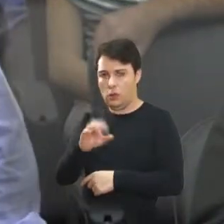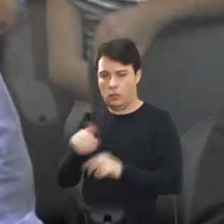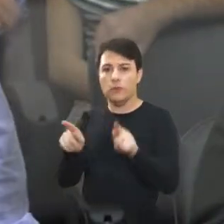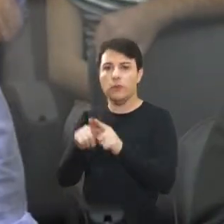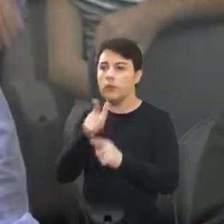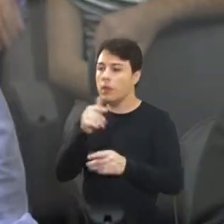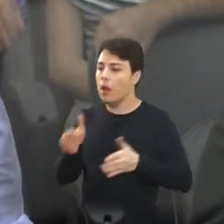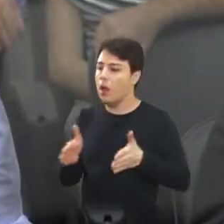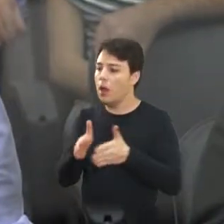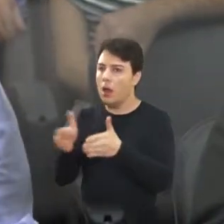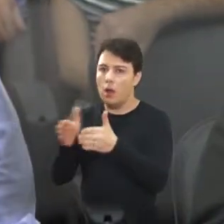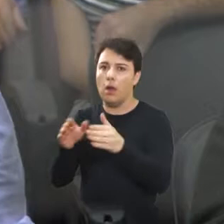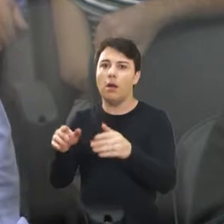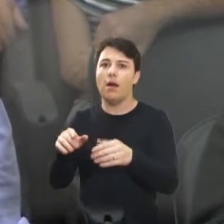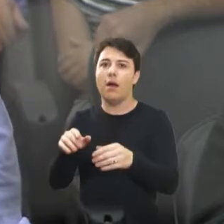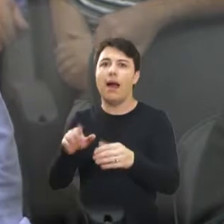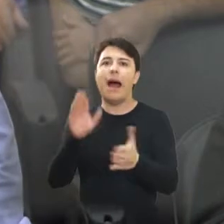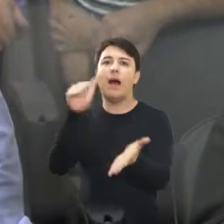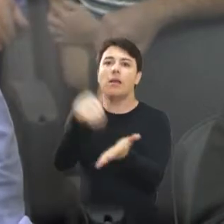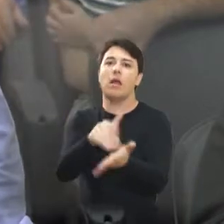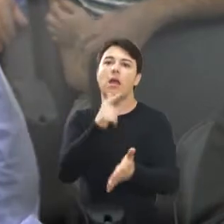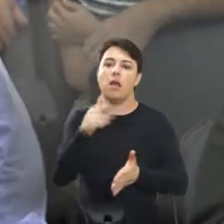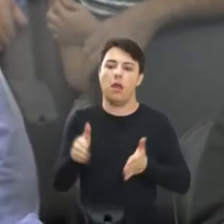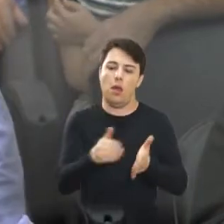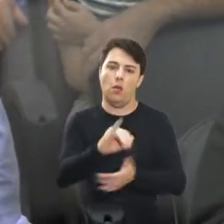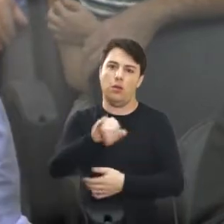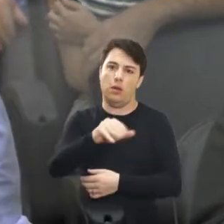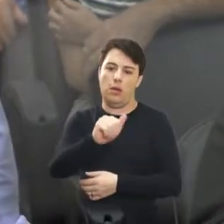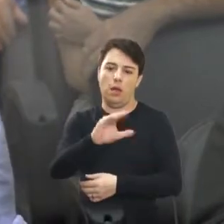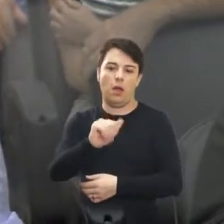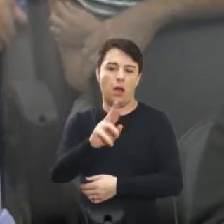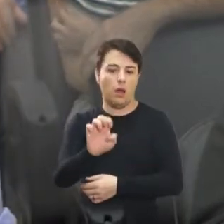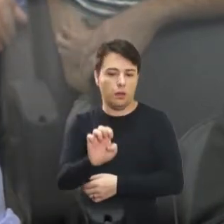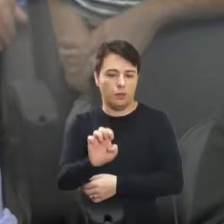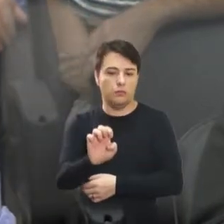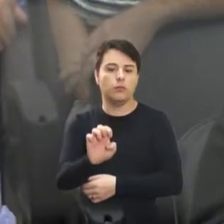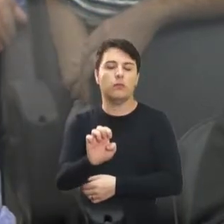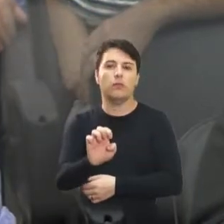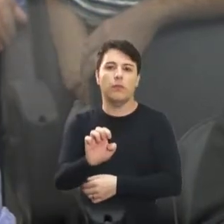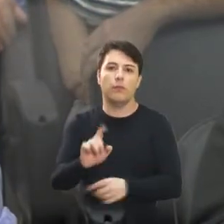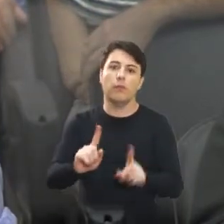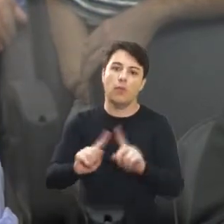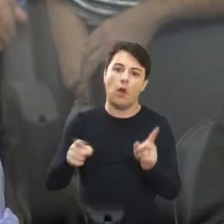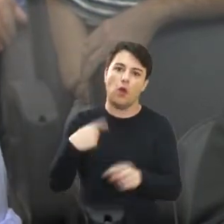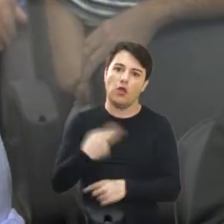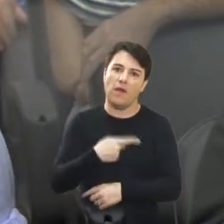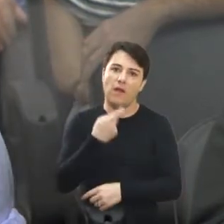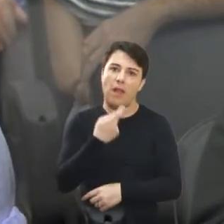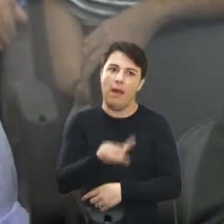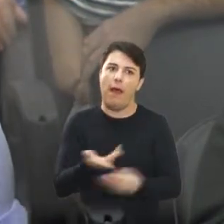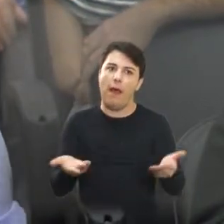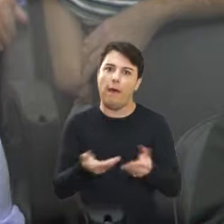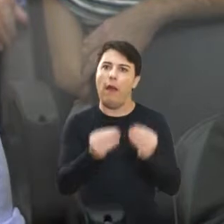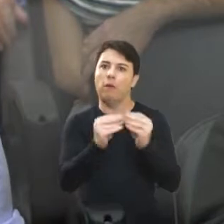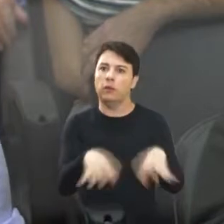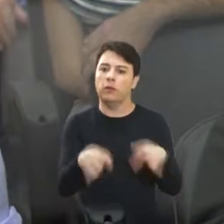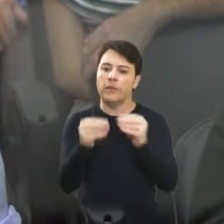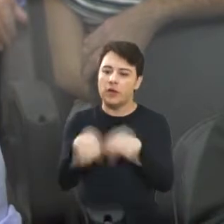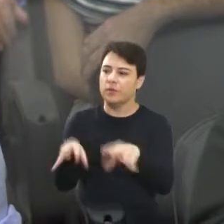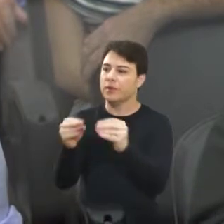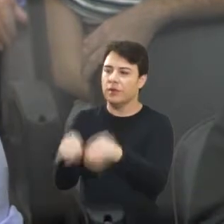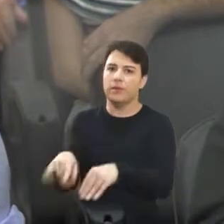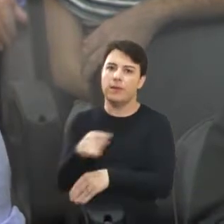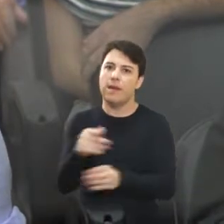irrigam o rio Jacaré, se eu não me engano. Então, não adianta a gente degradar essa região, mais essa